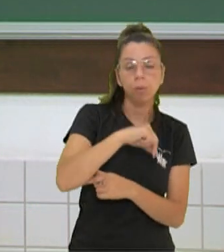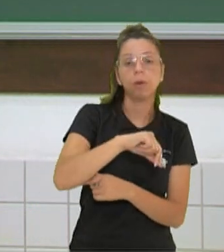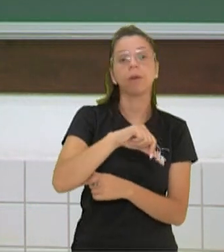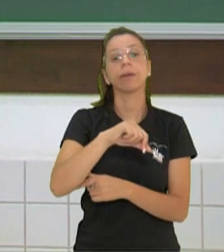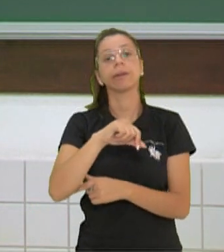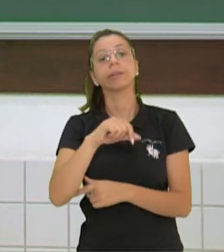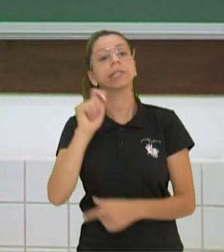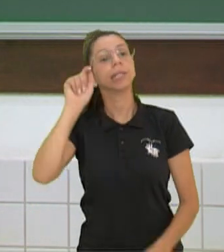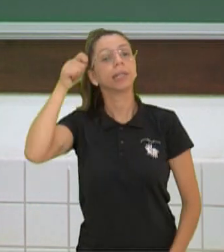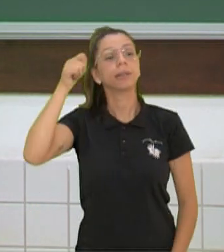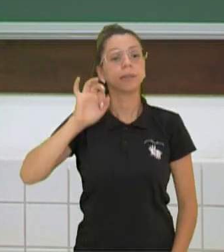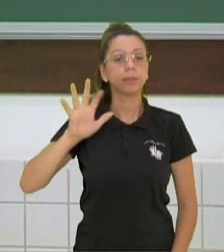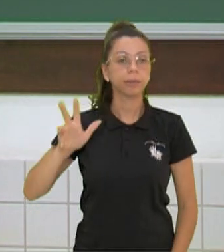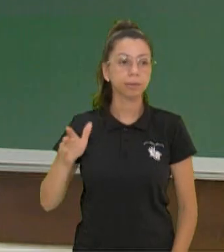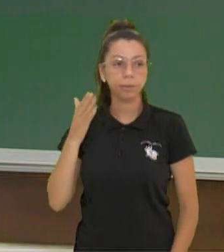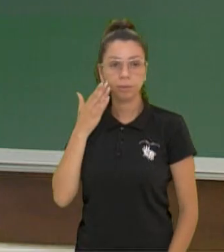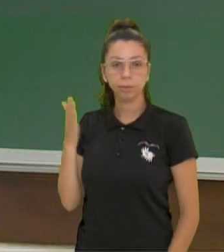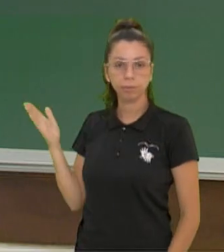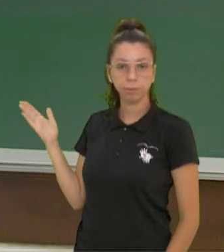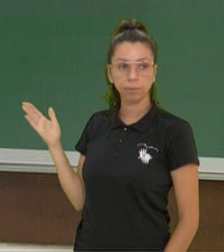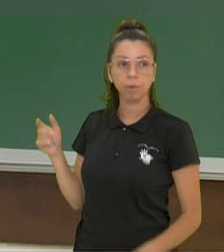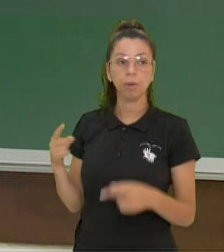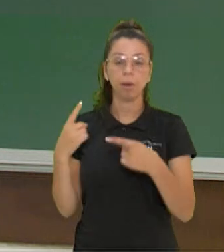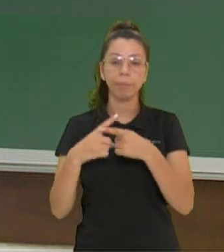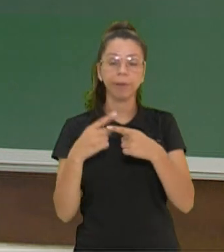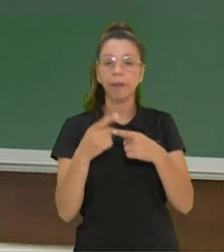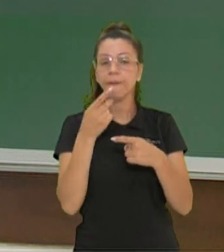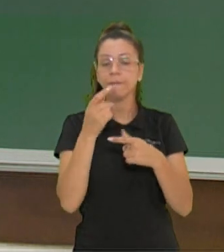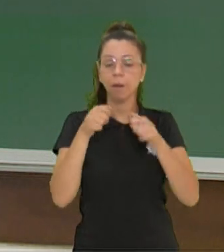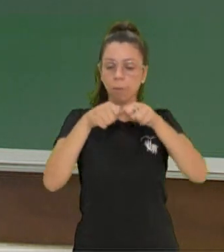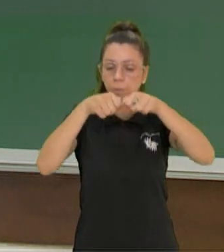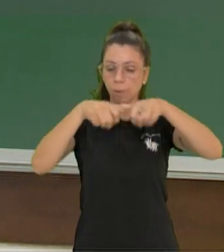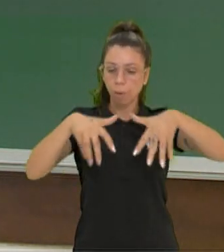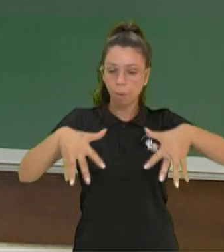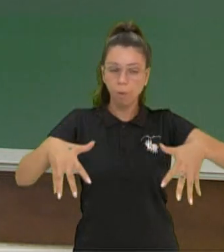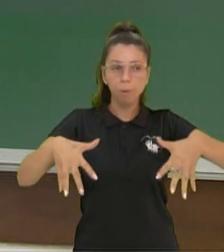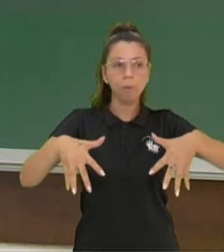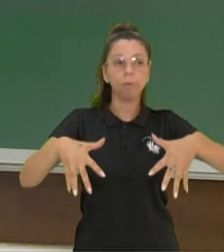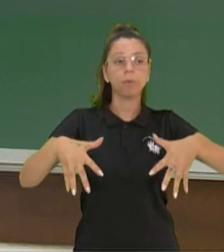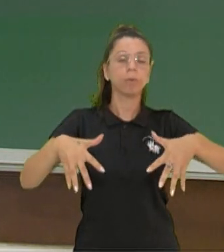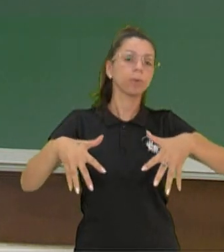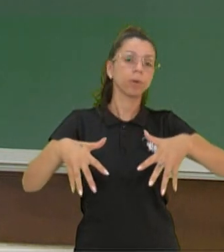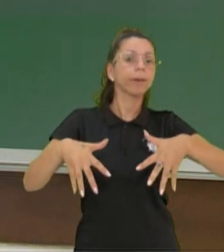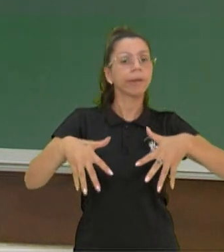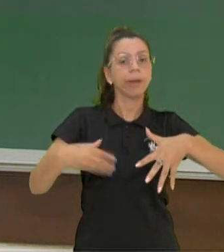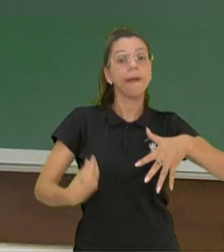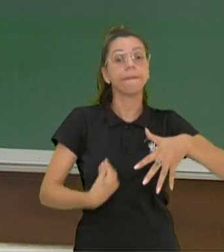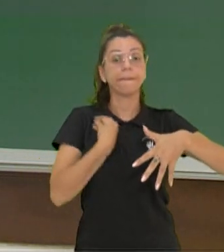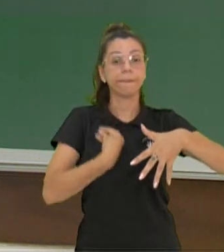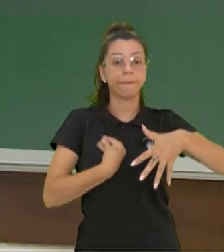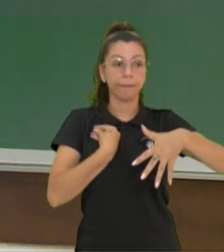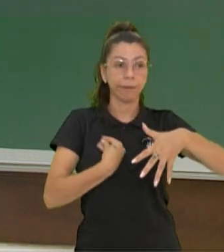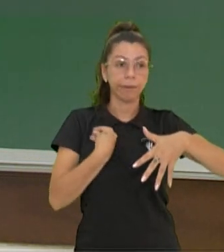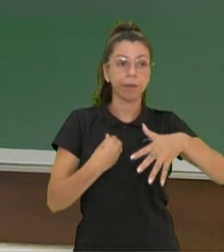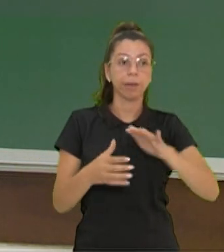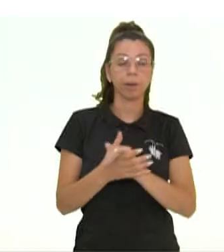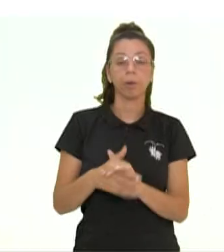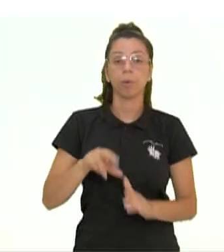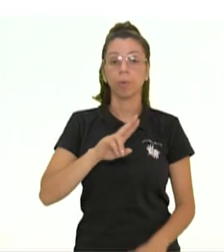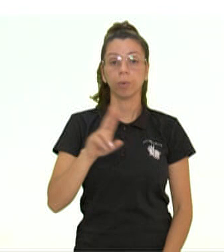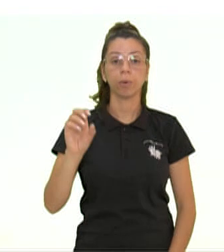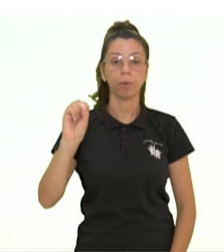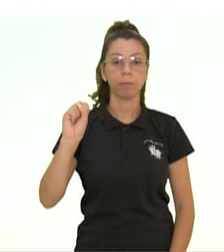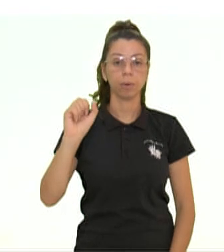vai trazer, né, o enraizamento que a professora falou. Então, assentamento, né, o nome de uma série de trabalhos